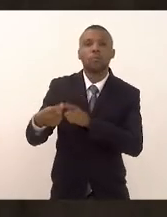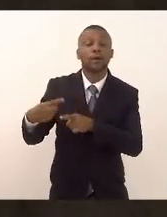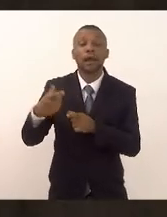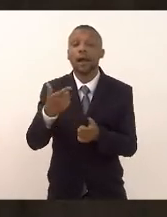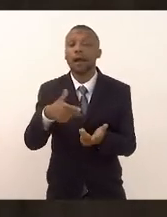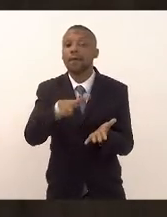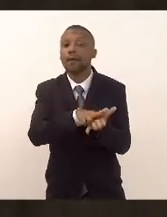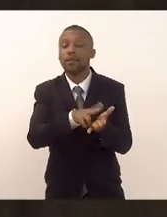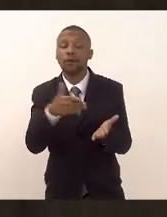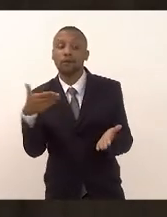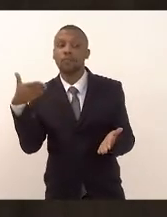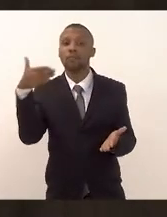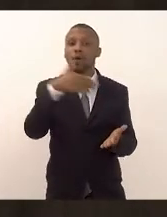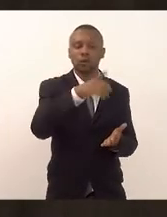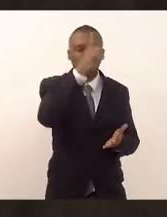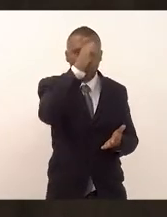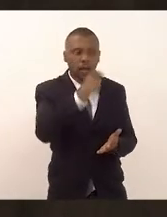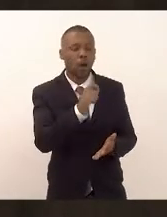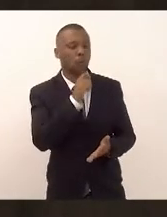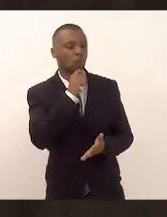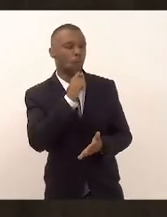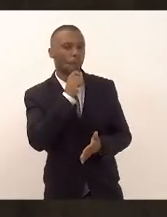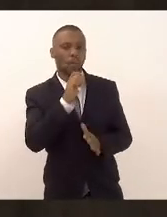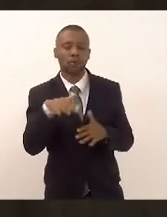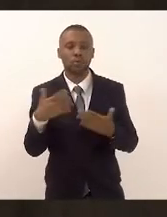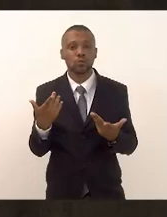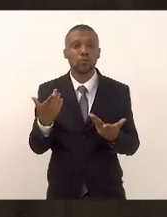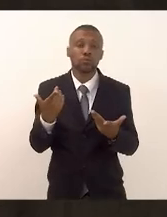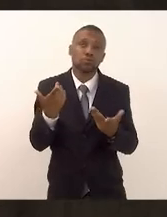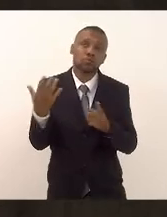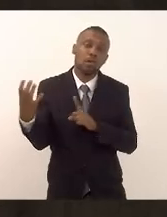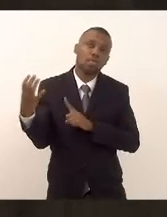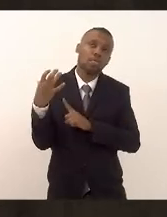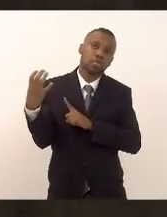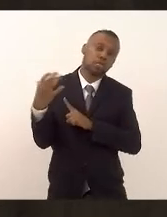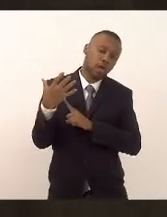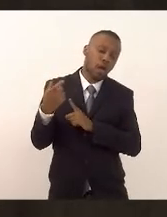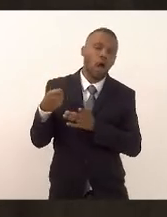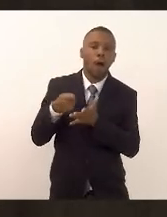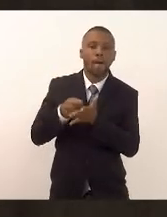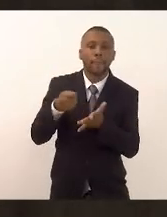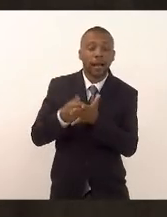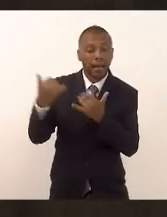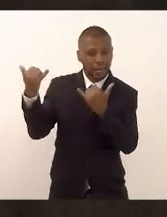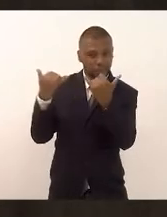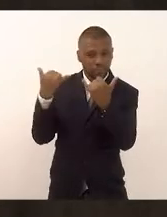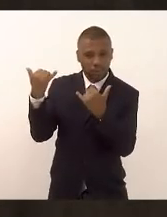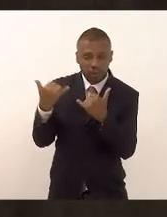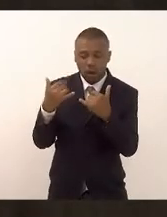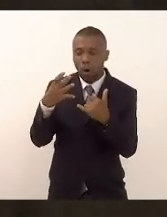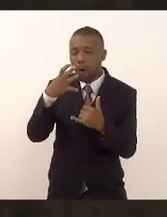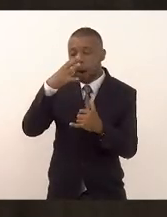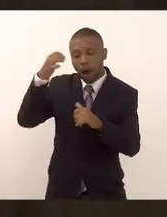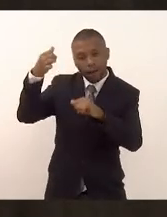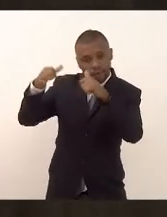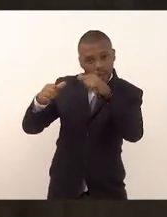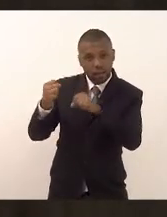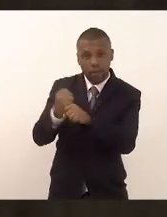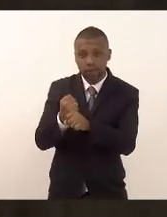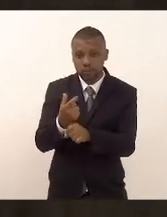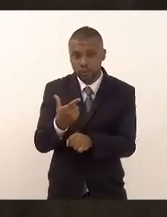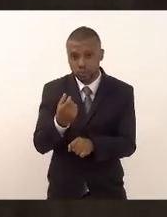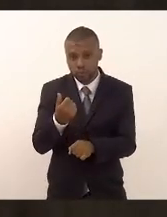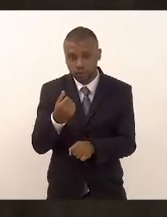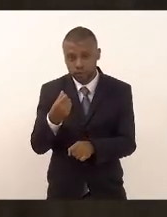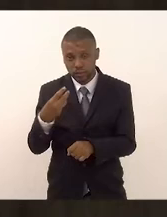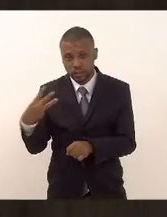a rede hospitalar. E a isso nos leva a determinar que os dados observados em 2020 e em 2021